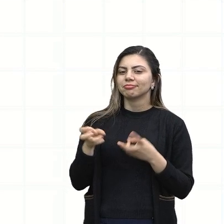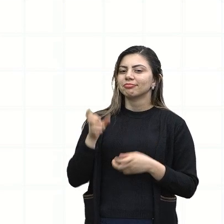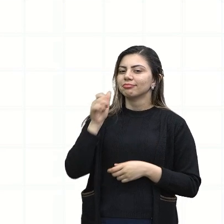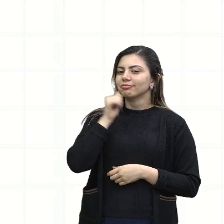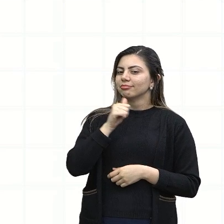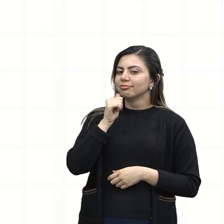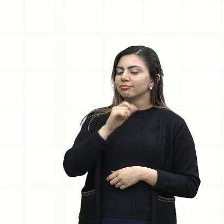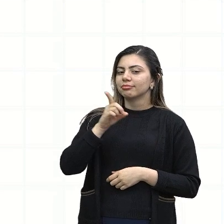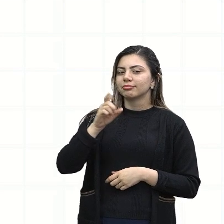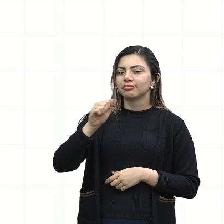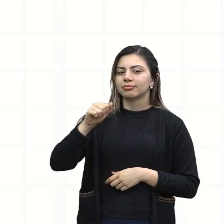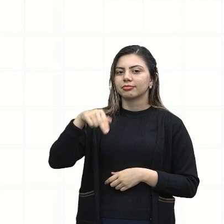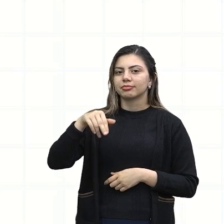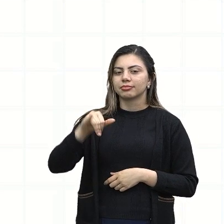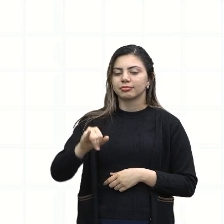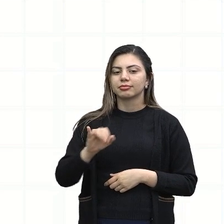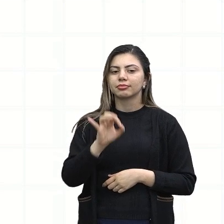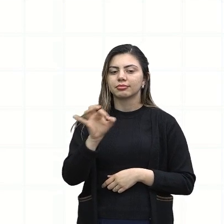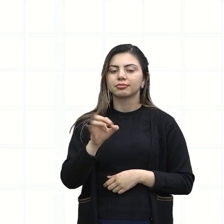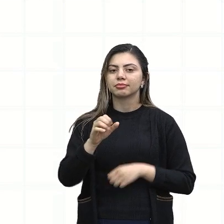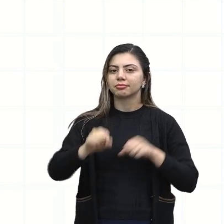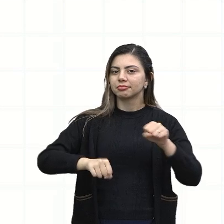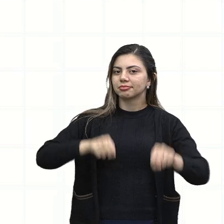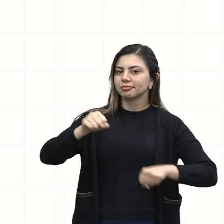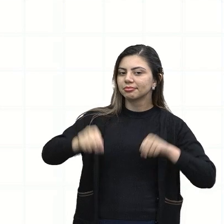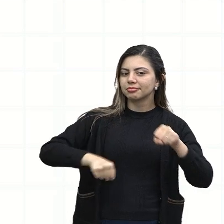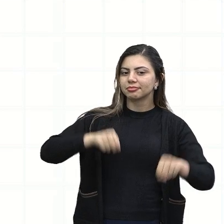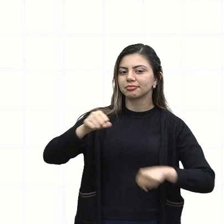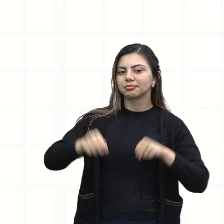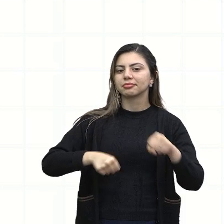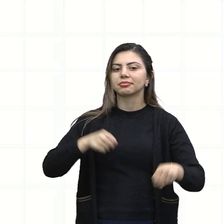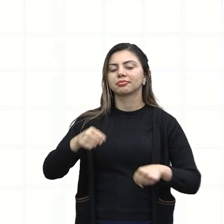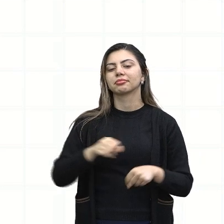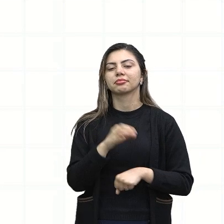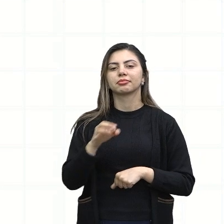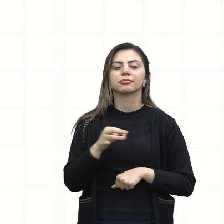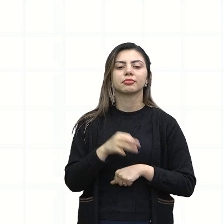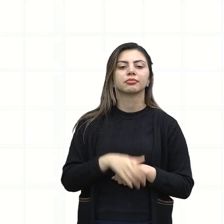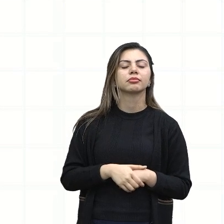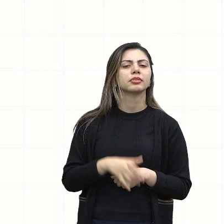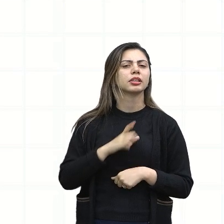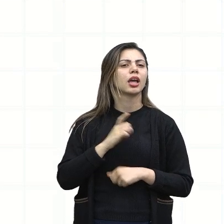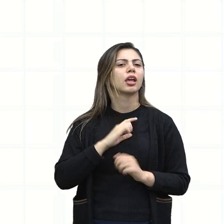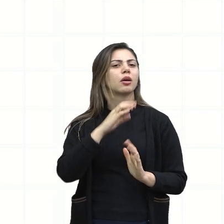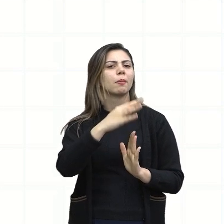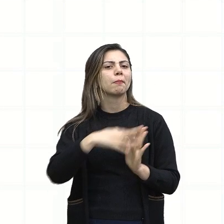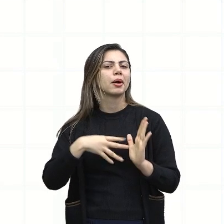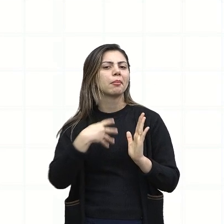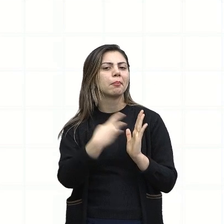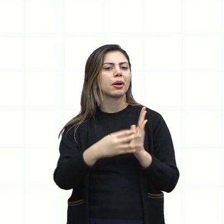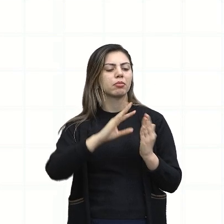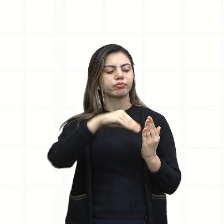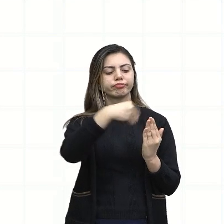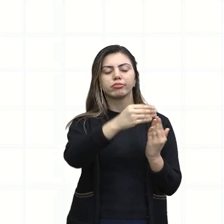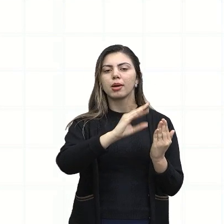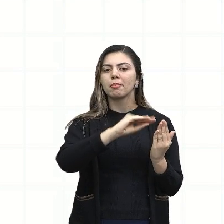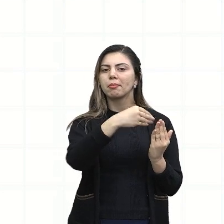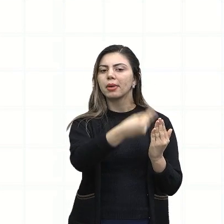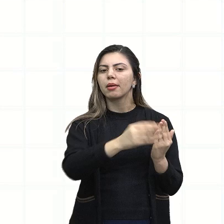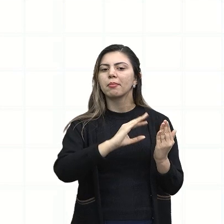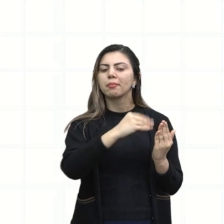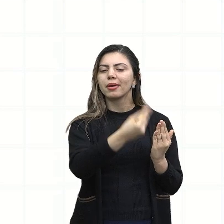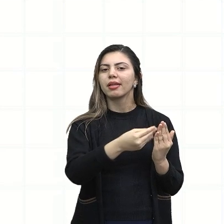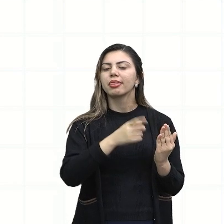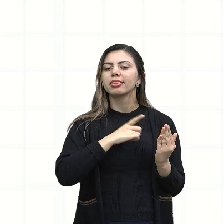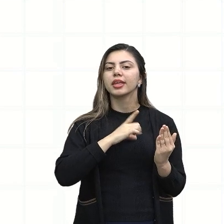Dani na bicicleta, she's riding a bike, e no seu calendário todos os dias estão